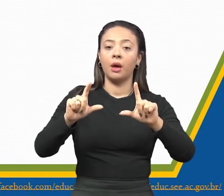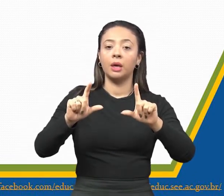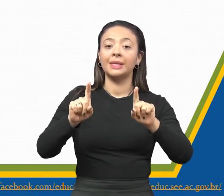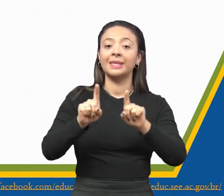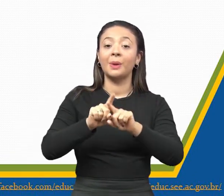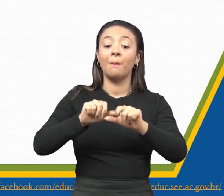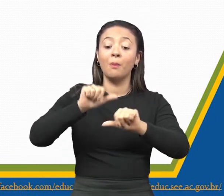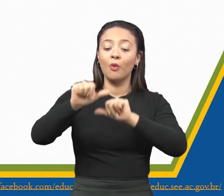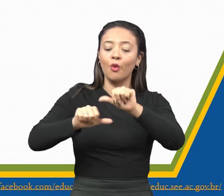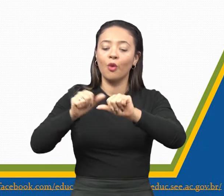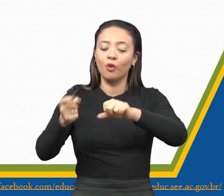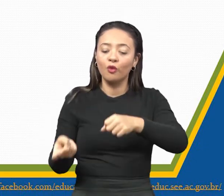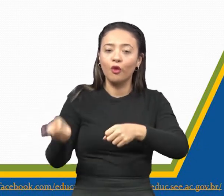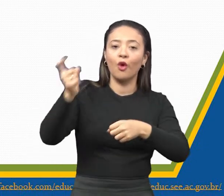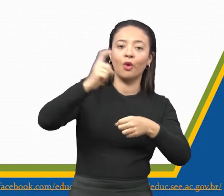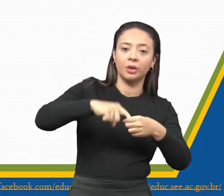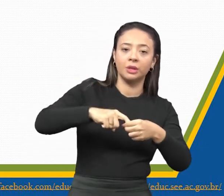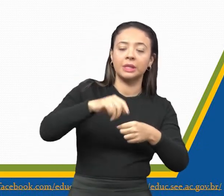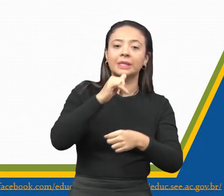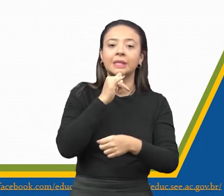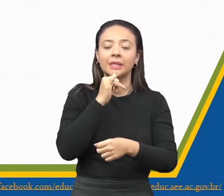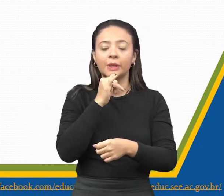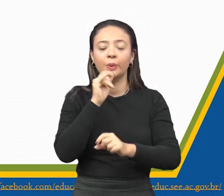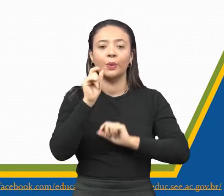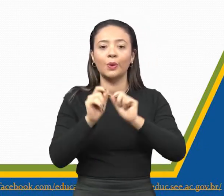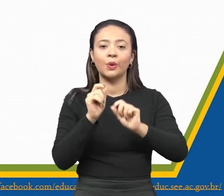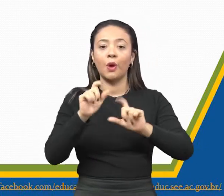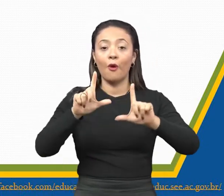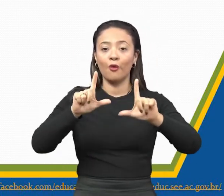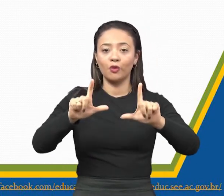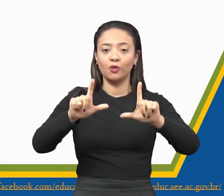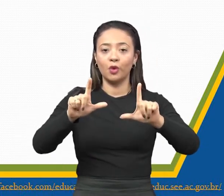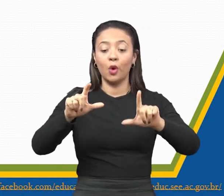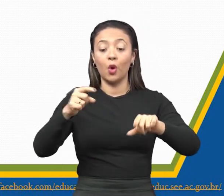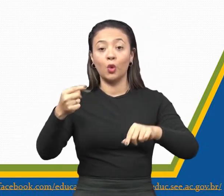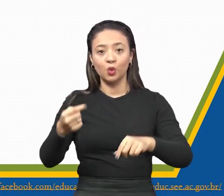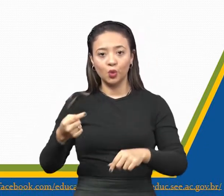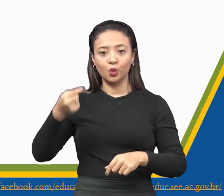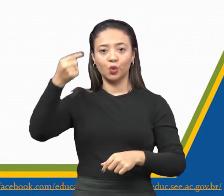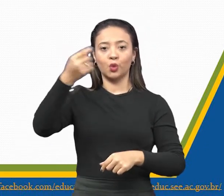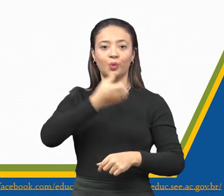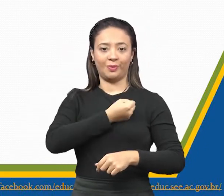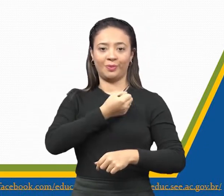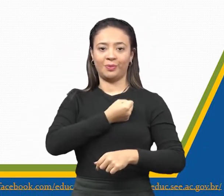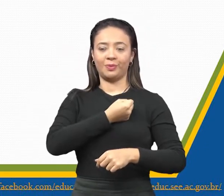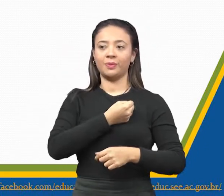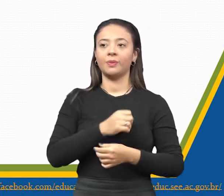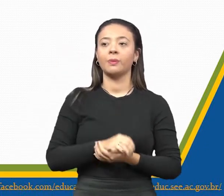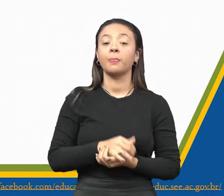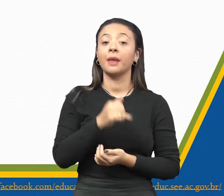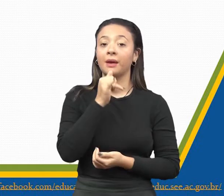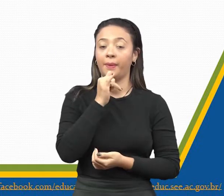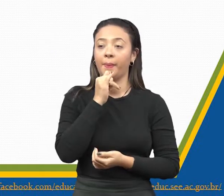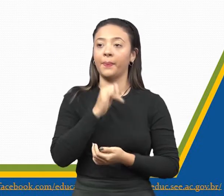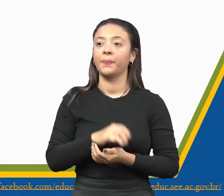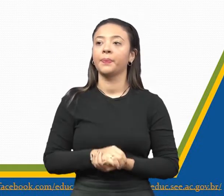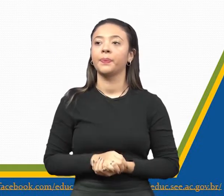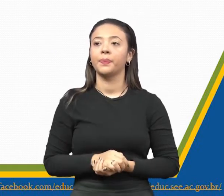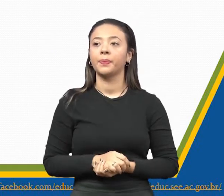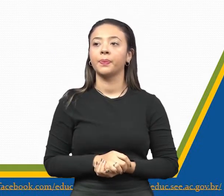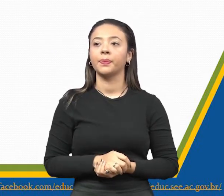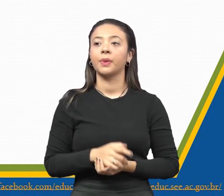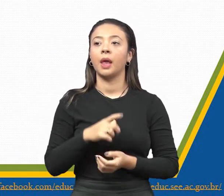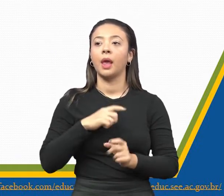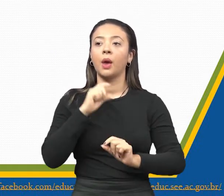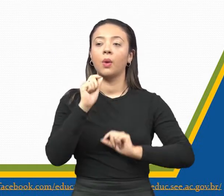função inversa, que no caso é a função exponencial. Observe os elementos aí. À esquerda, nós vamos ter